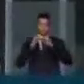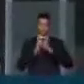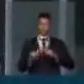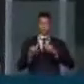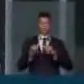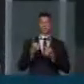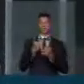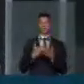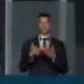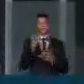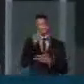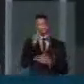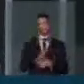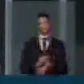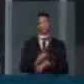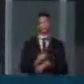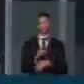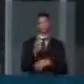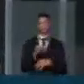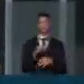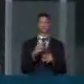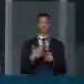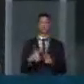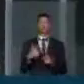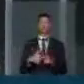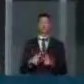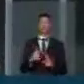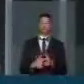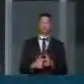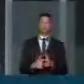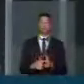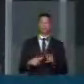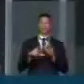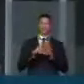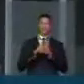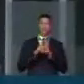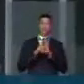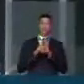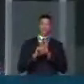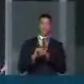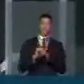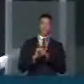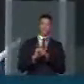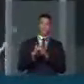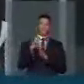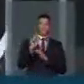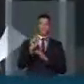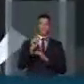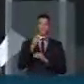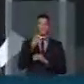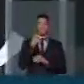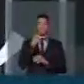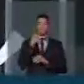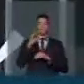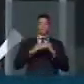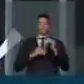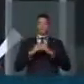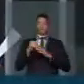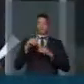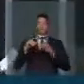abominável. É o caso que a lei que acabo de referir,